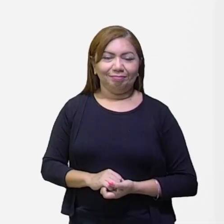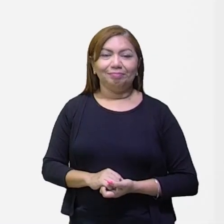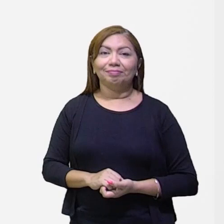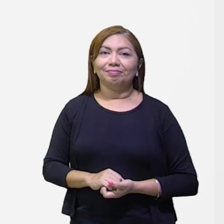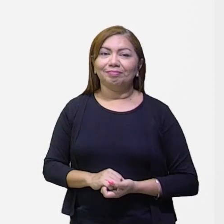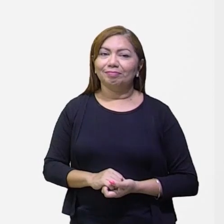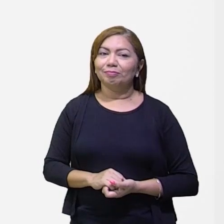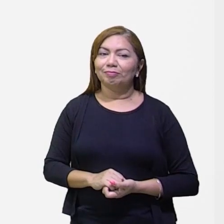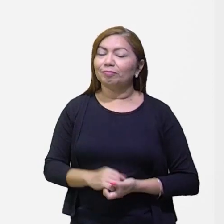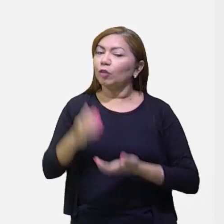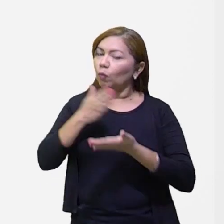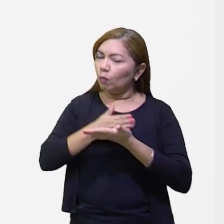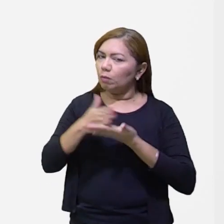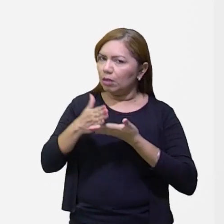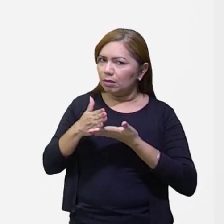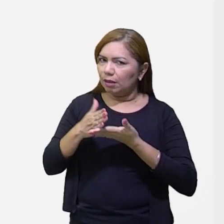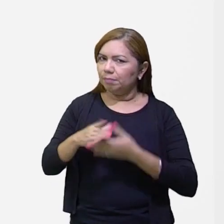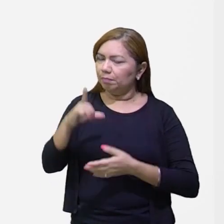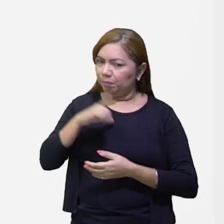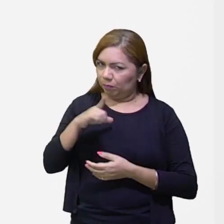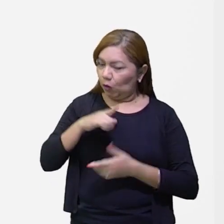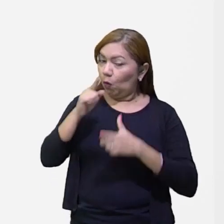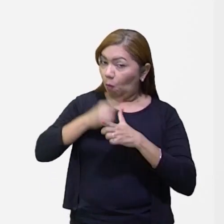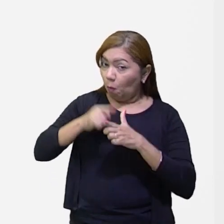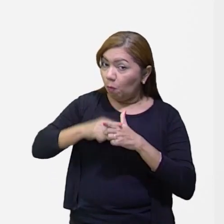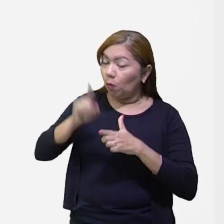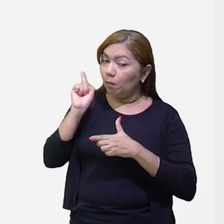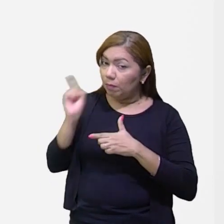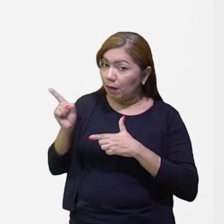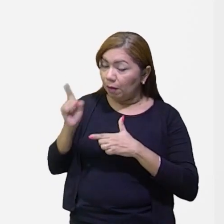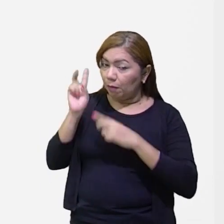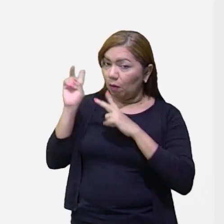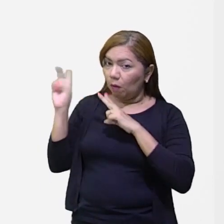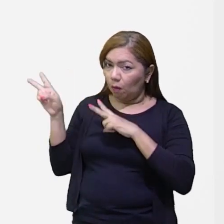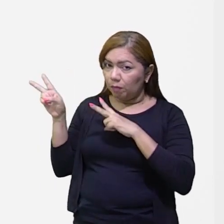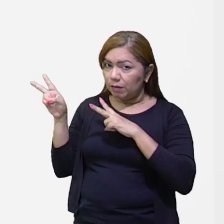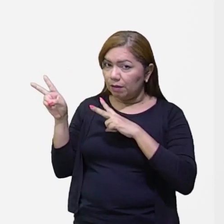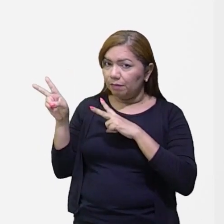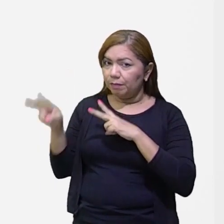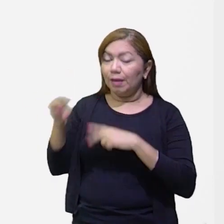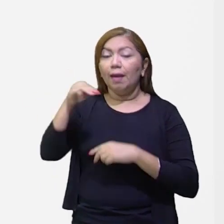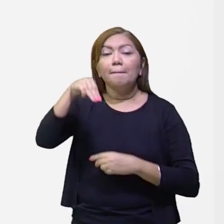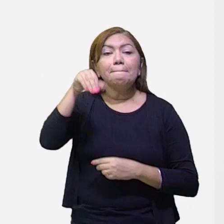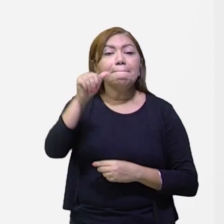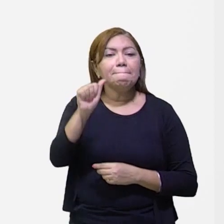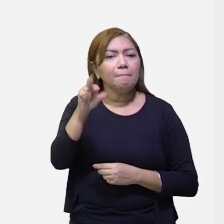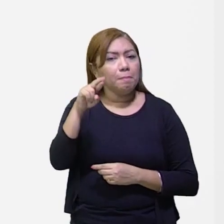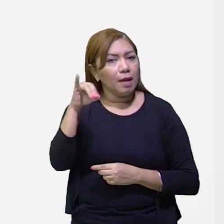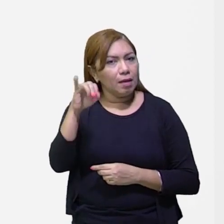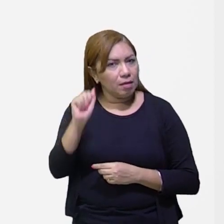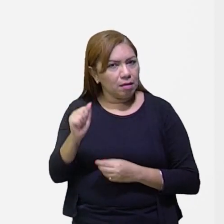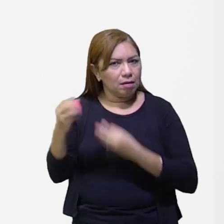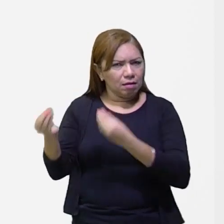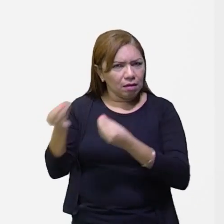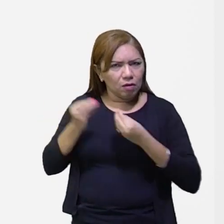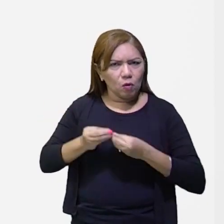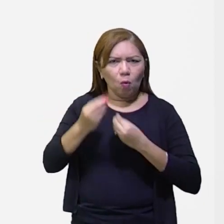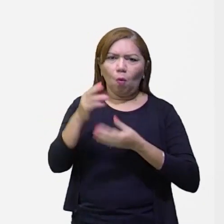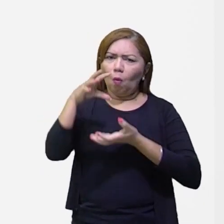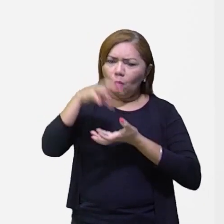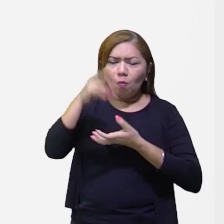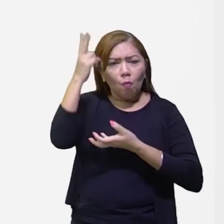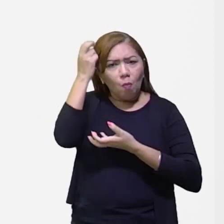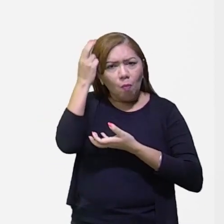Bom, vamos começar então com o problema aqui da nossa querida Maria. Bom, Maria ganhou de Páscoa